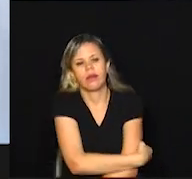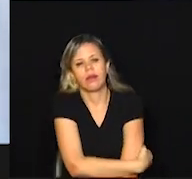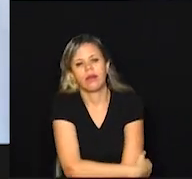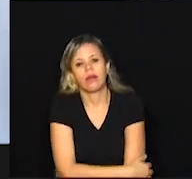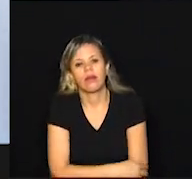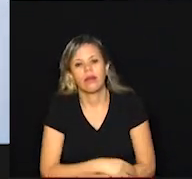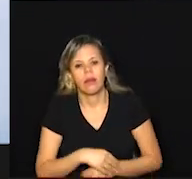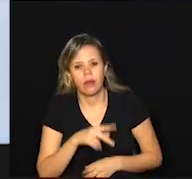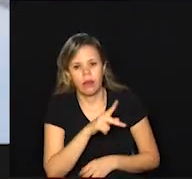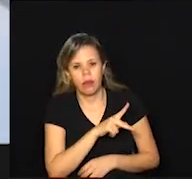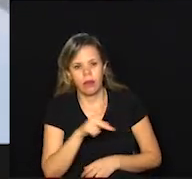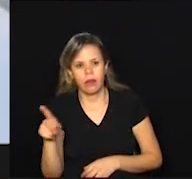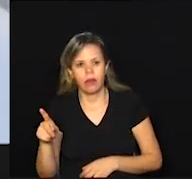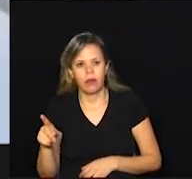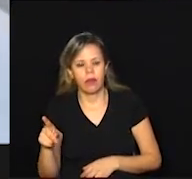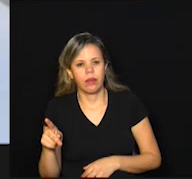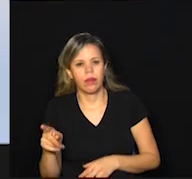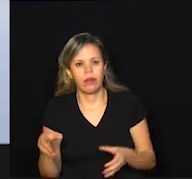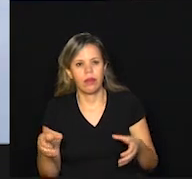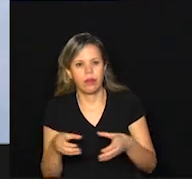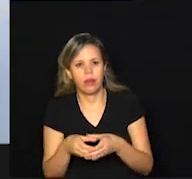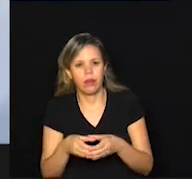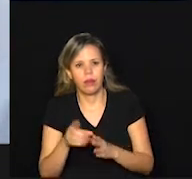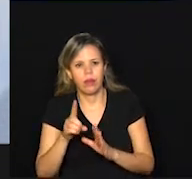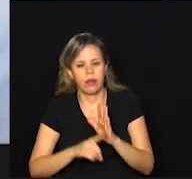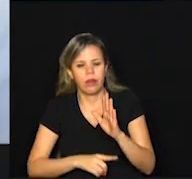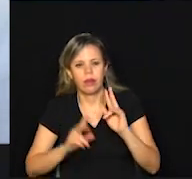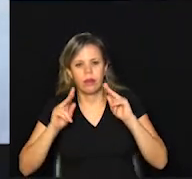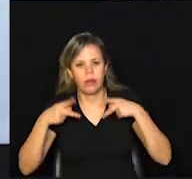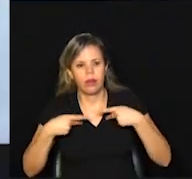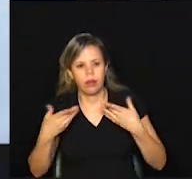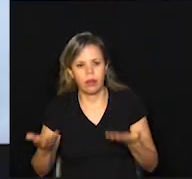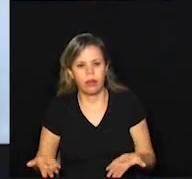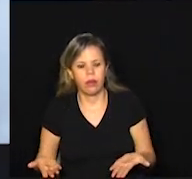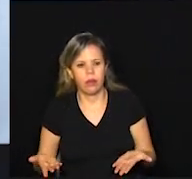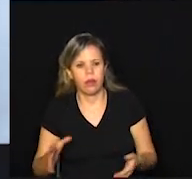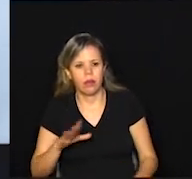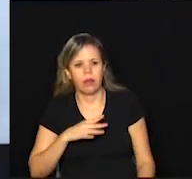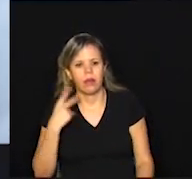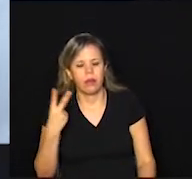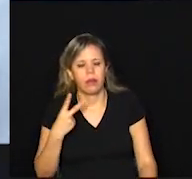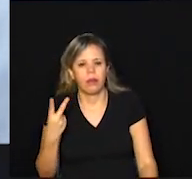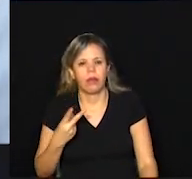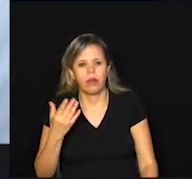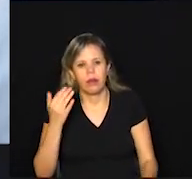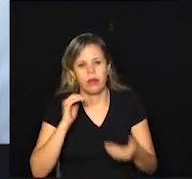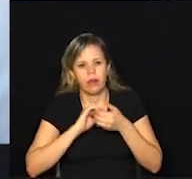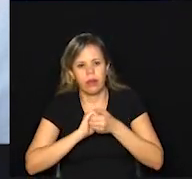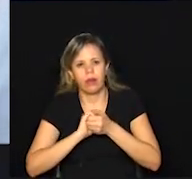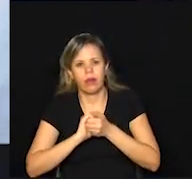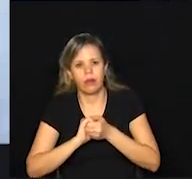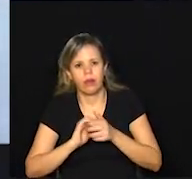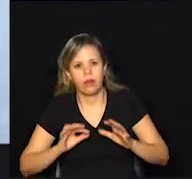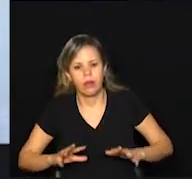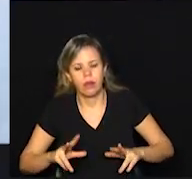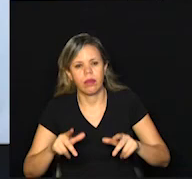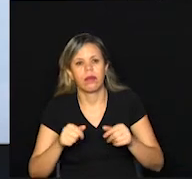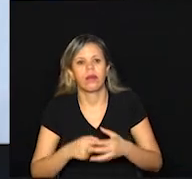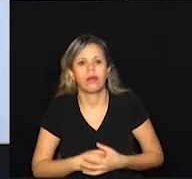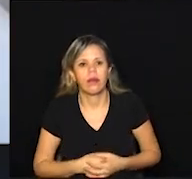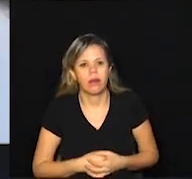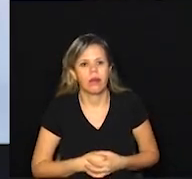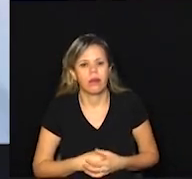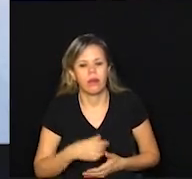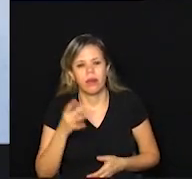da cama de direitos humanos Vereador dessa nossa cidade ela comentar a todos na